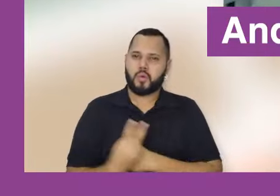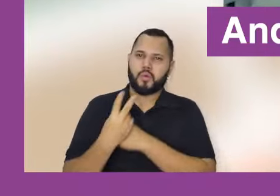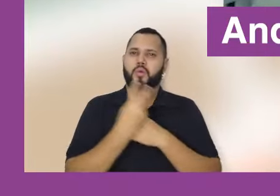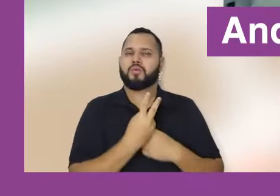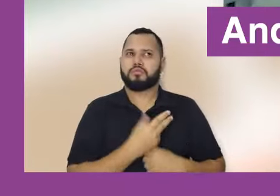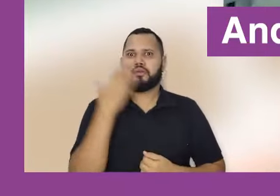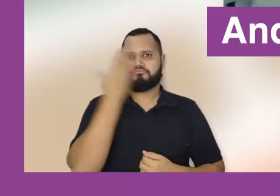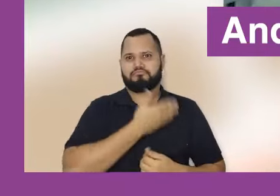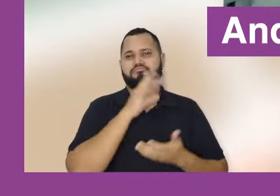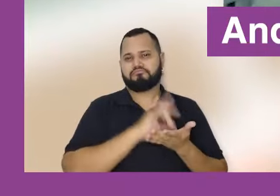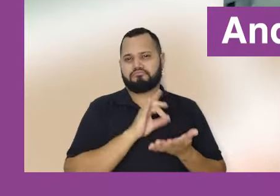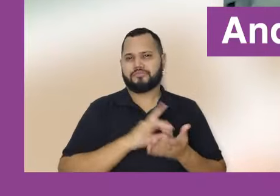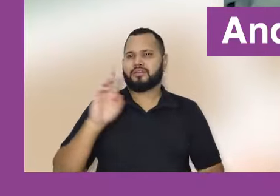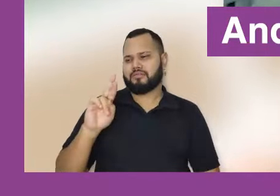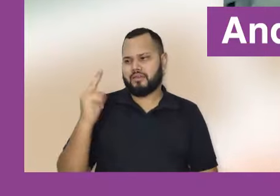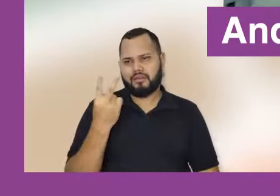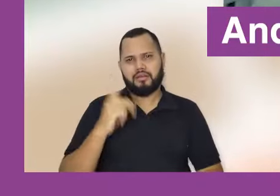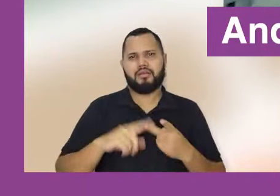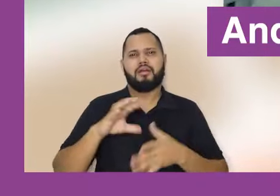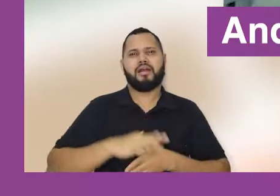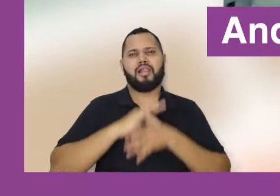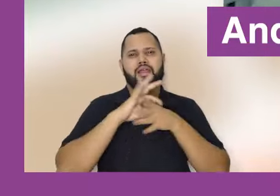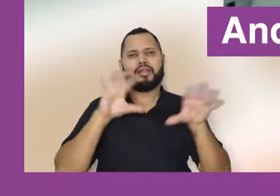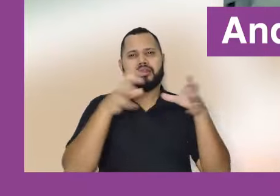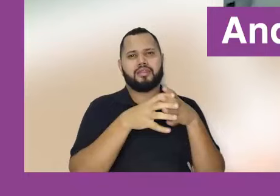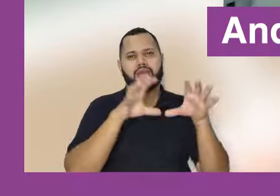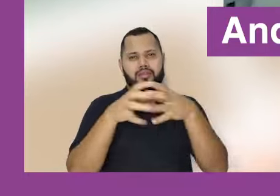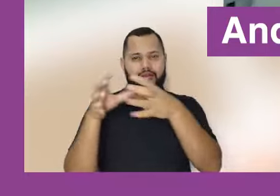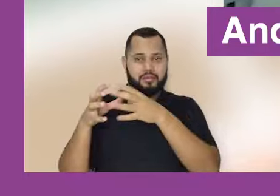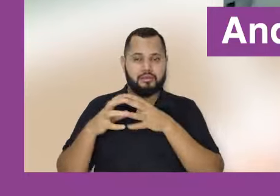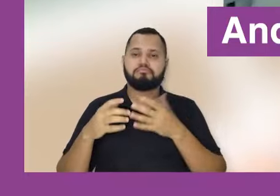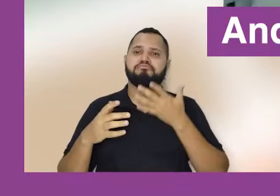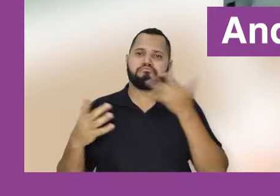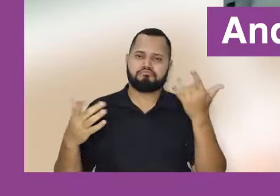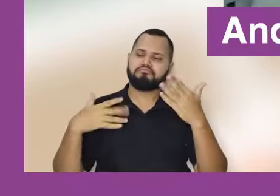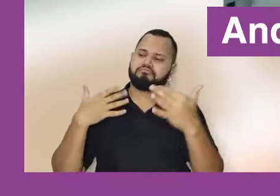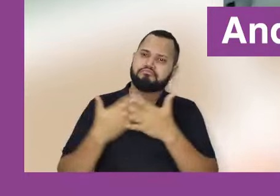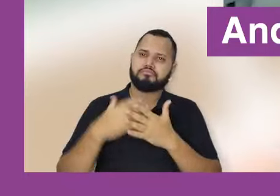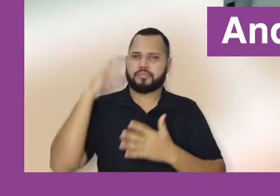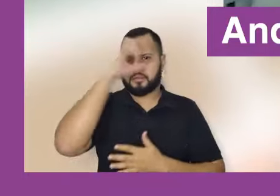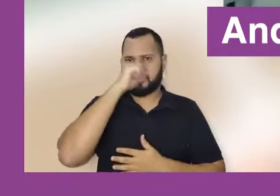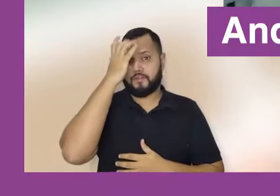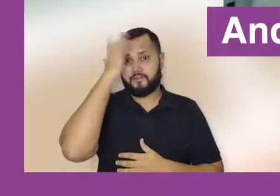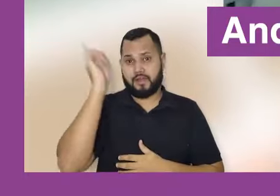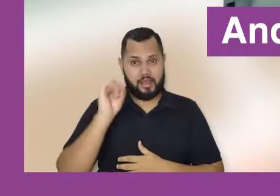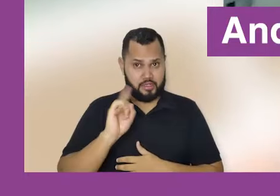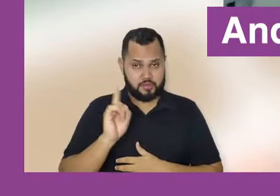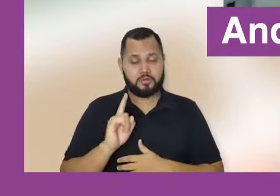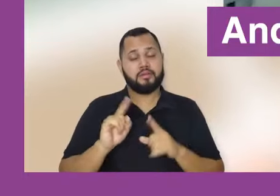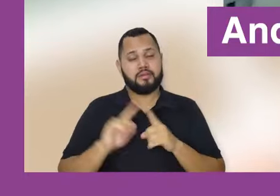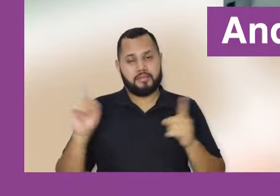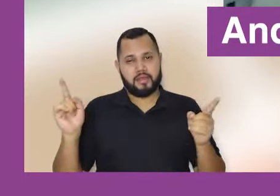foi muito real e não só o RH as lideranças também com as suas equipes e aprendemos muito ao longo do caminho não foi fácil né